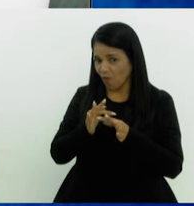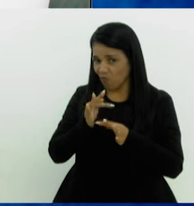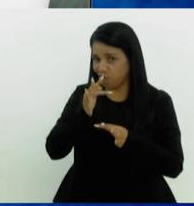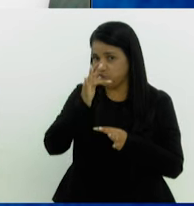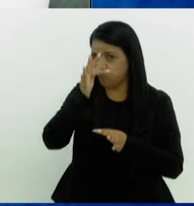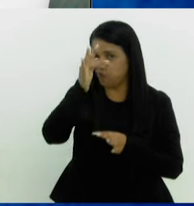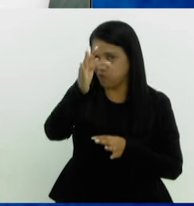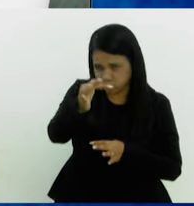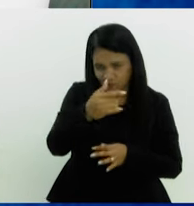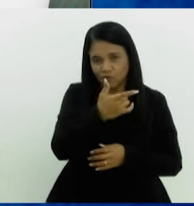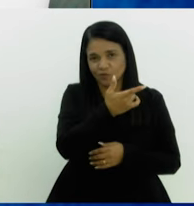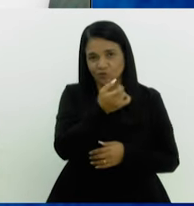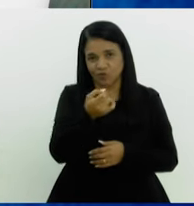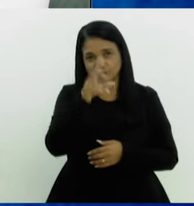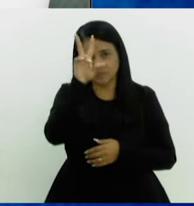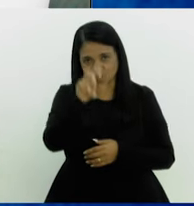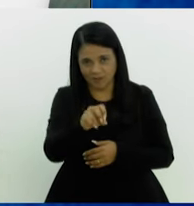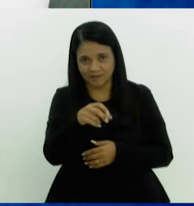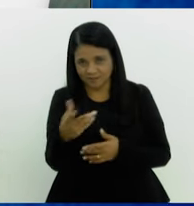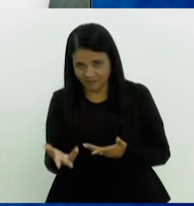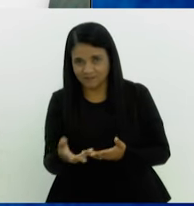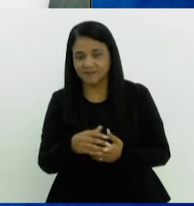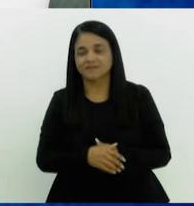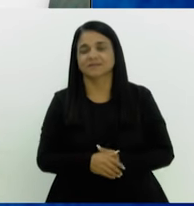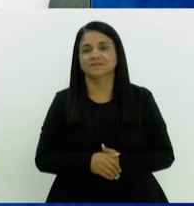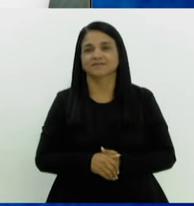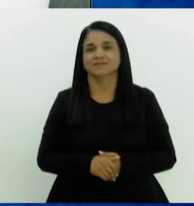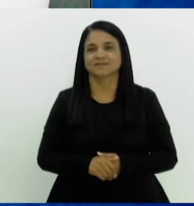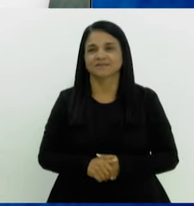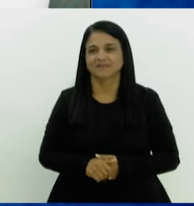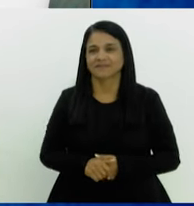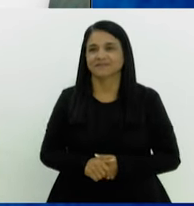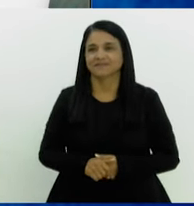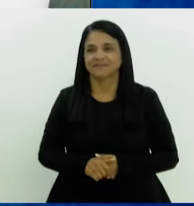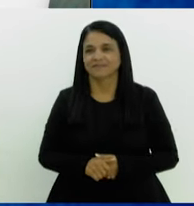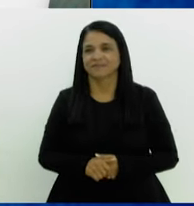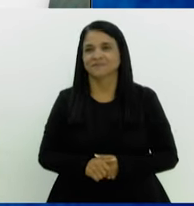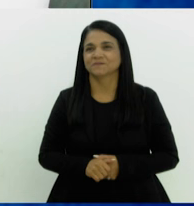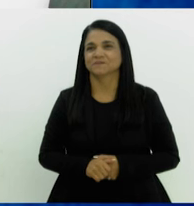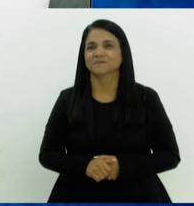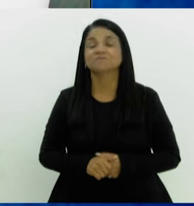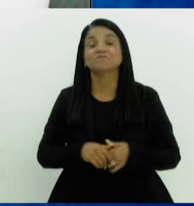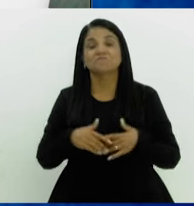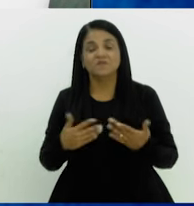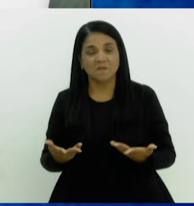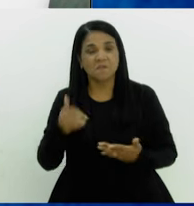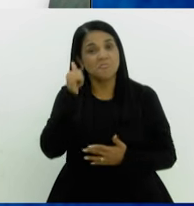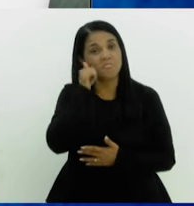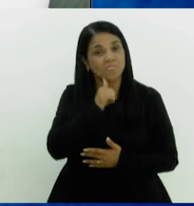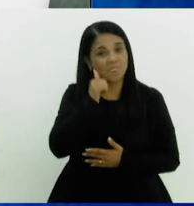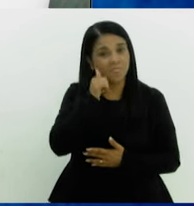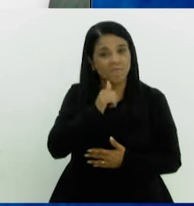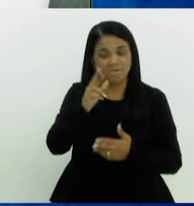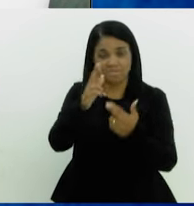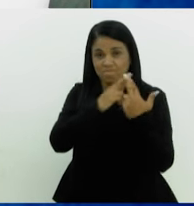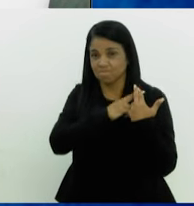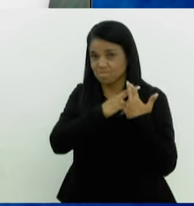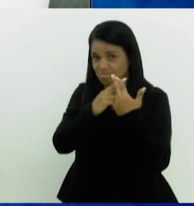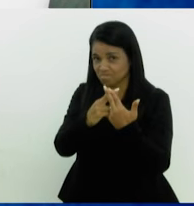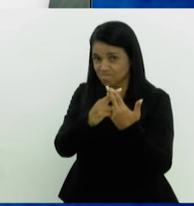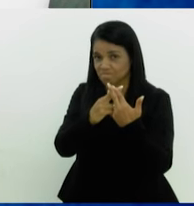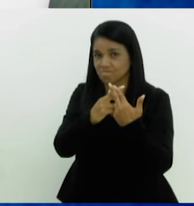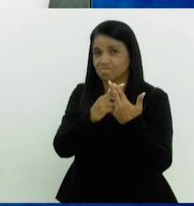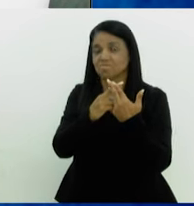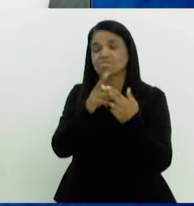2050 Pois é é nunca falha e as mulheres gente são responsáveis por